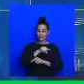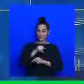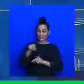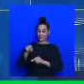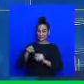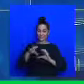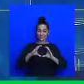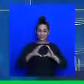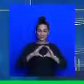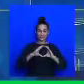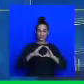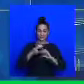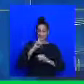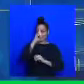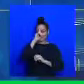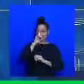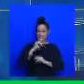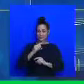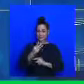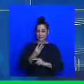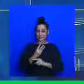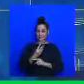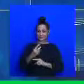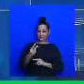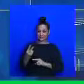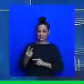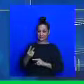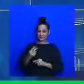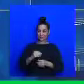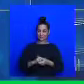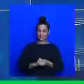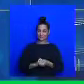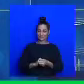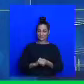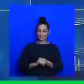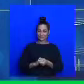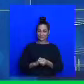hein? 32. Bola amarela.